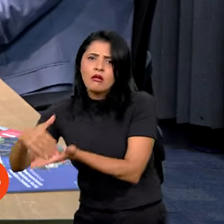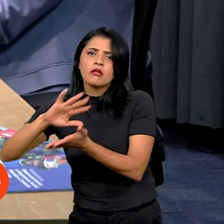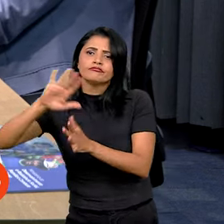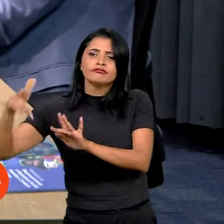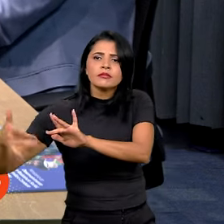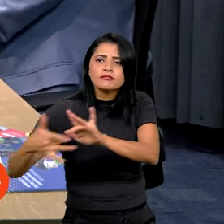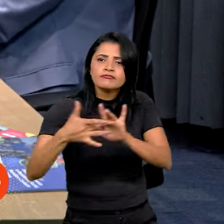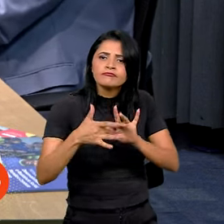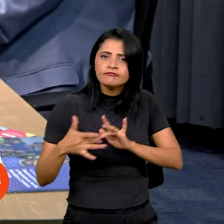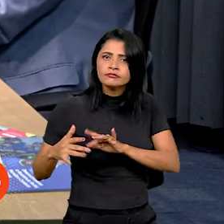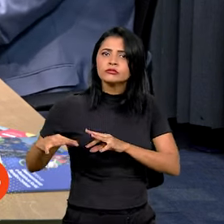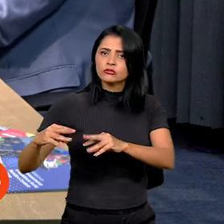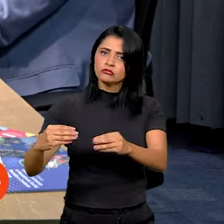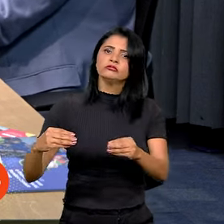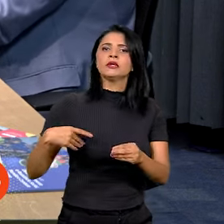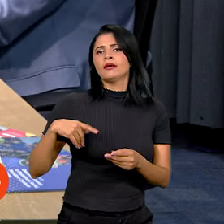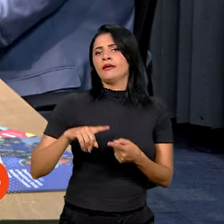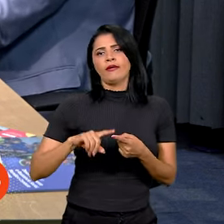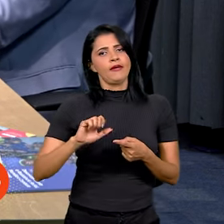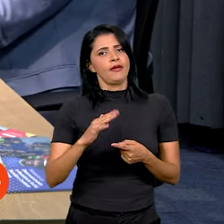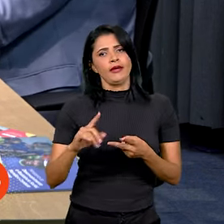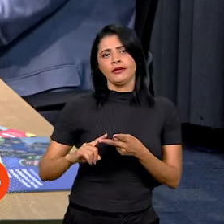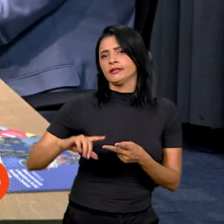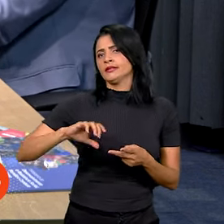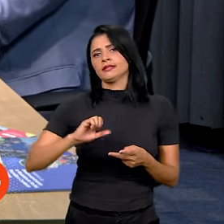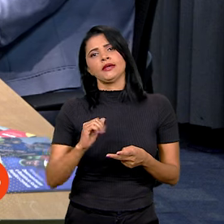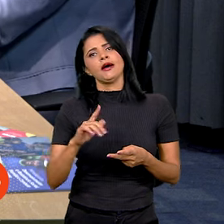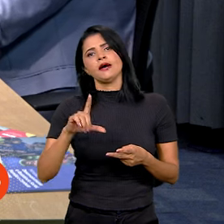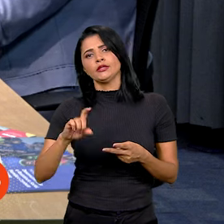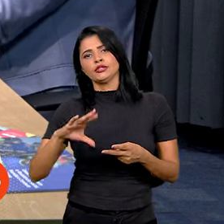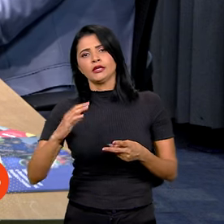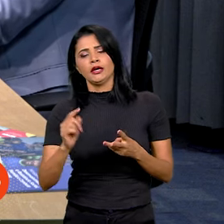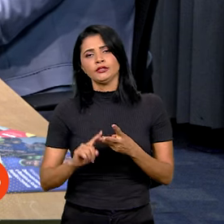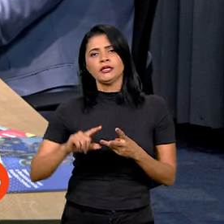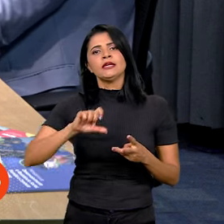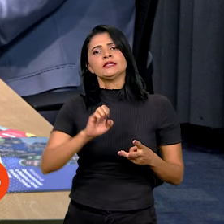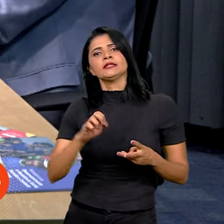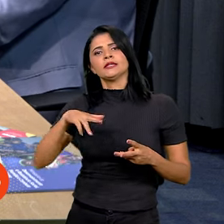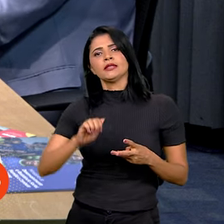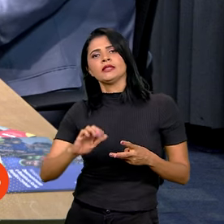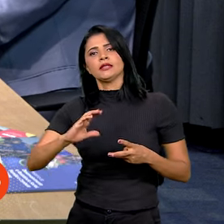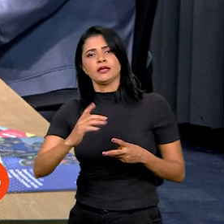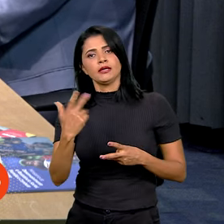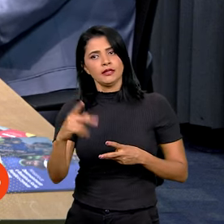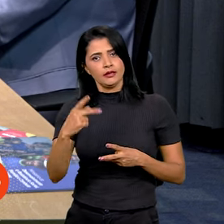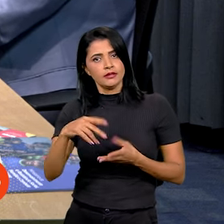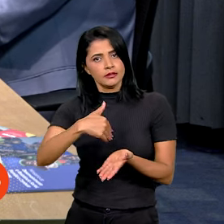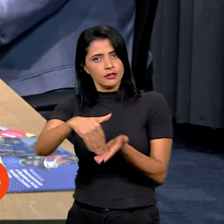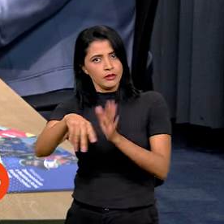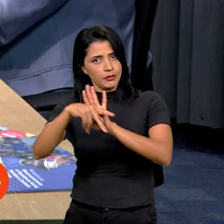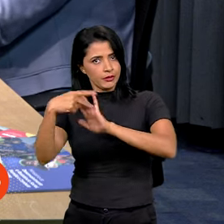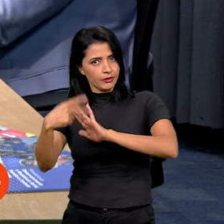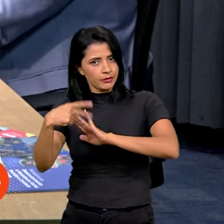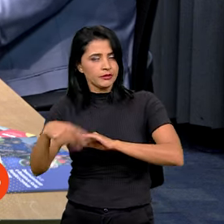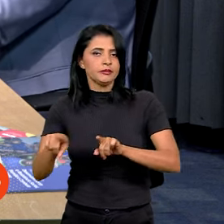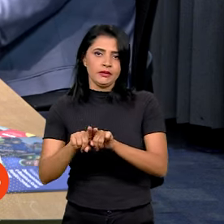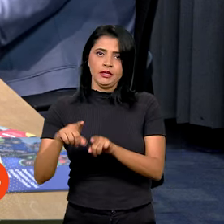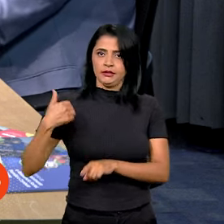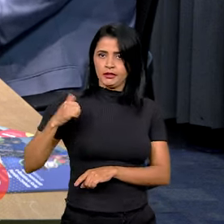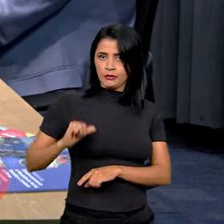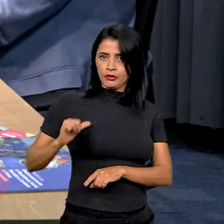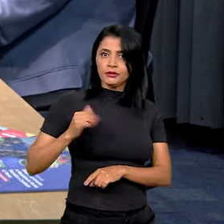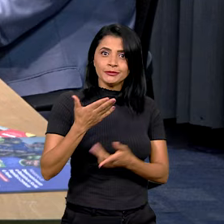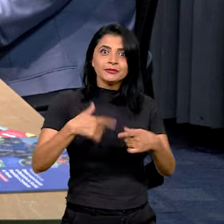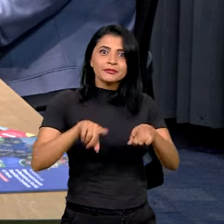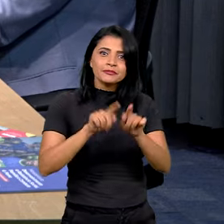envolvidas com bolsa família e coração única no MDS a cnas a sag CAD a própria senarc né que é a secretaria do bolsa e para além disso